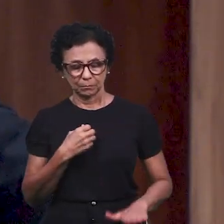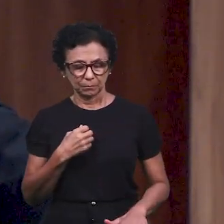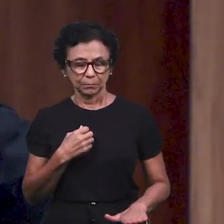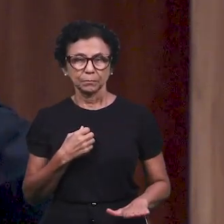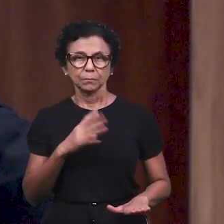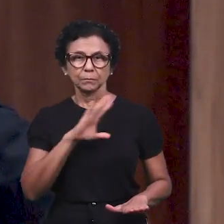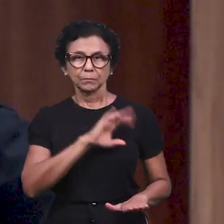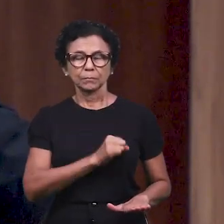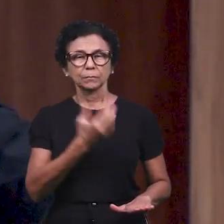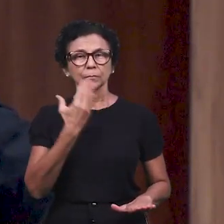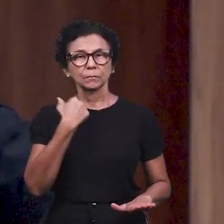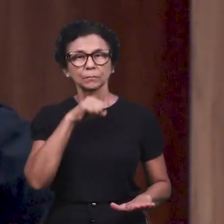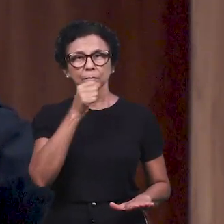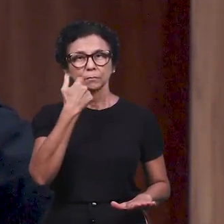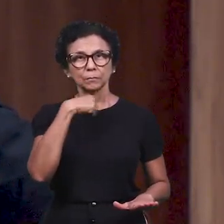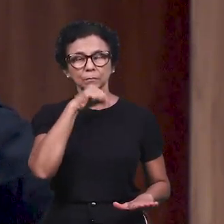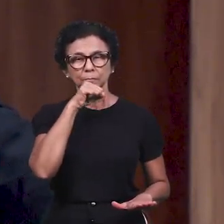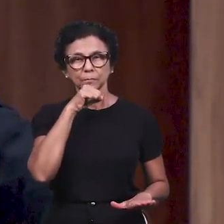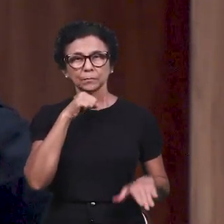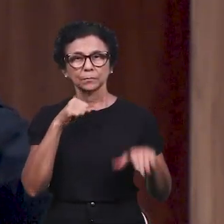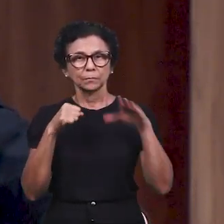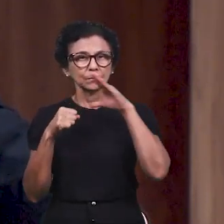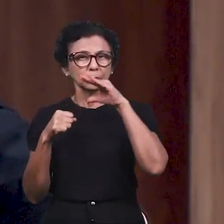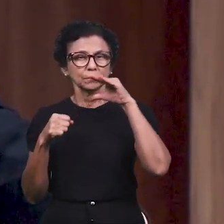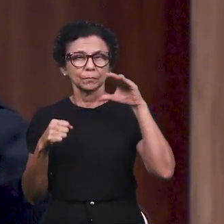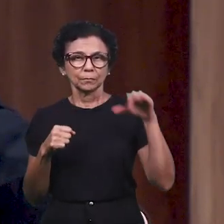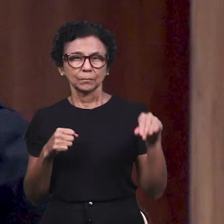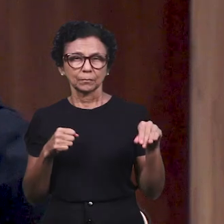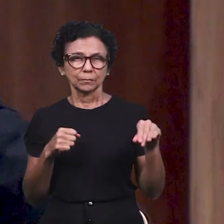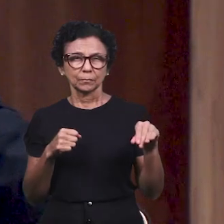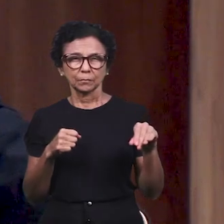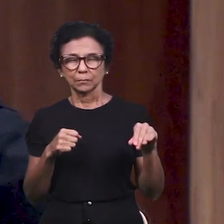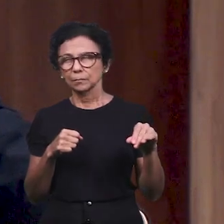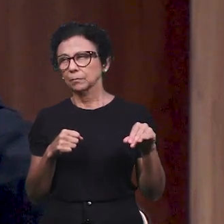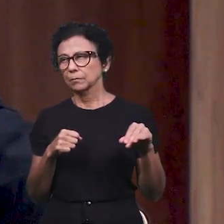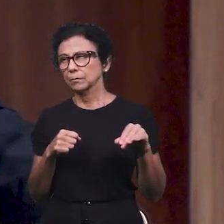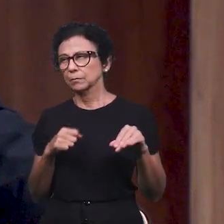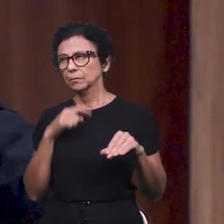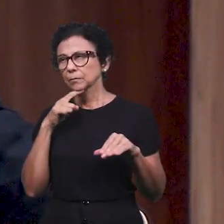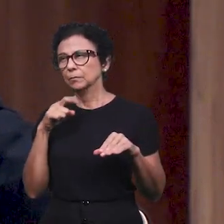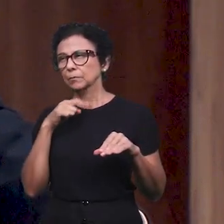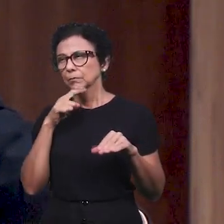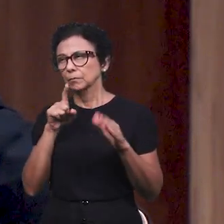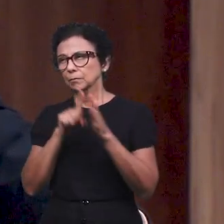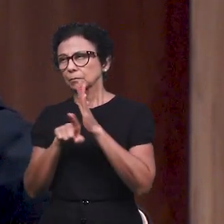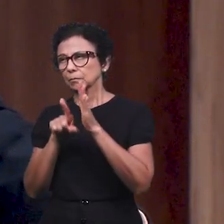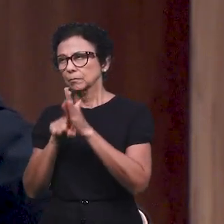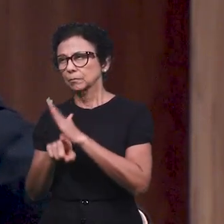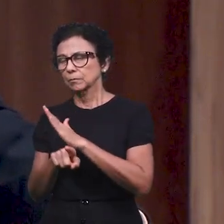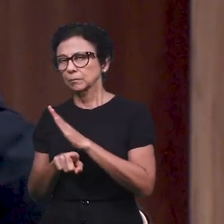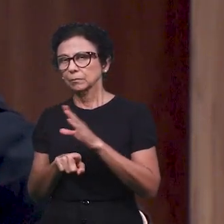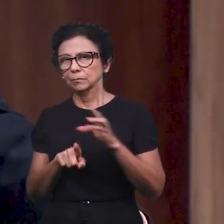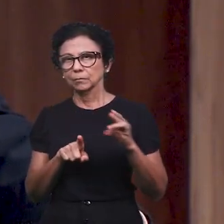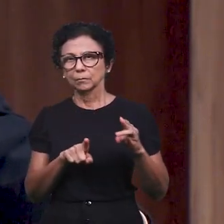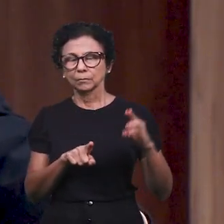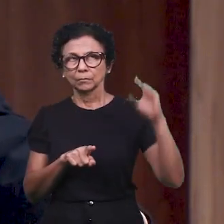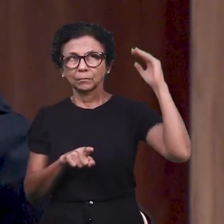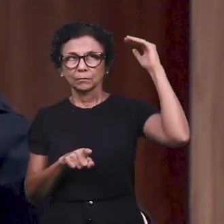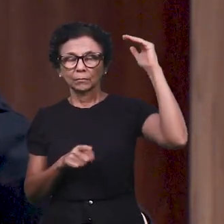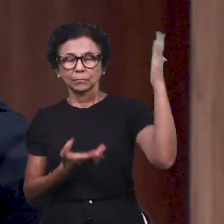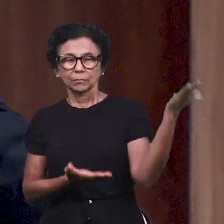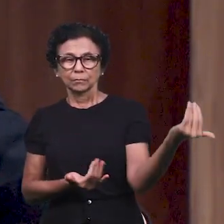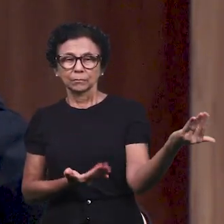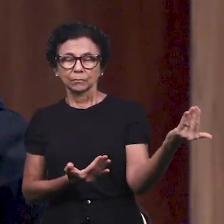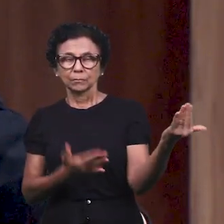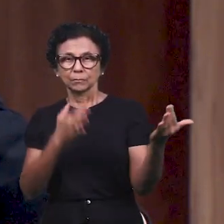infância, eles amam os pais. Na adolescência, questionam os pais. Na juventude, julgam